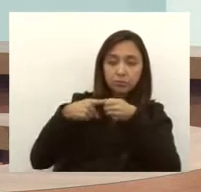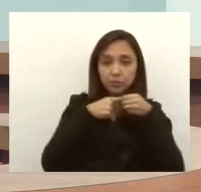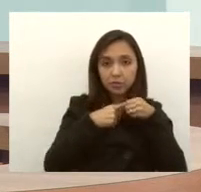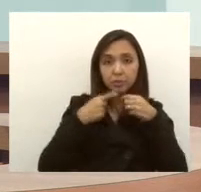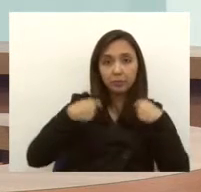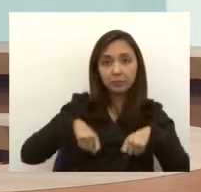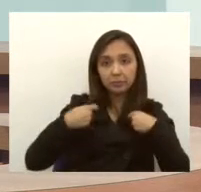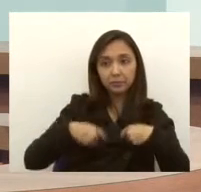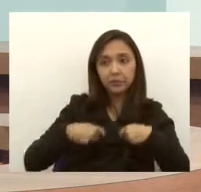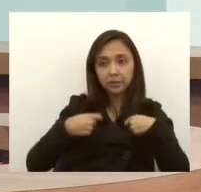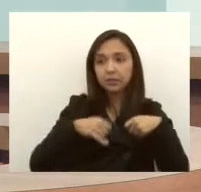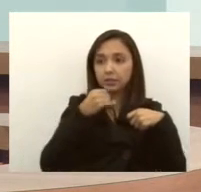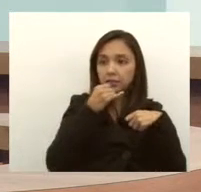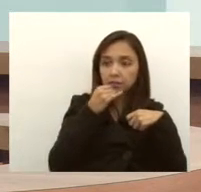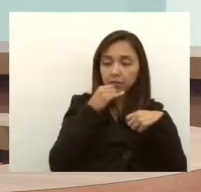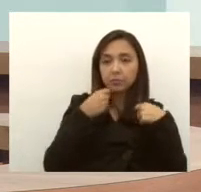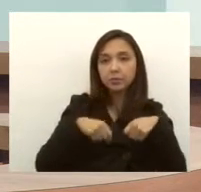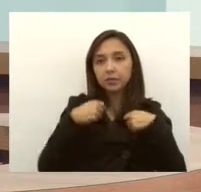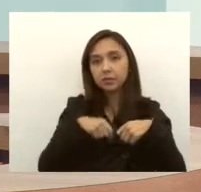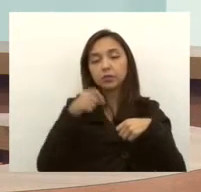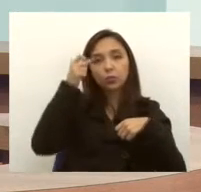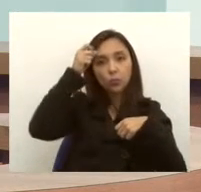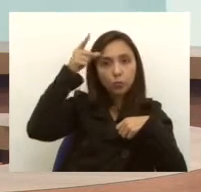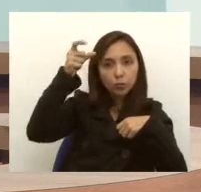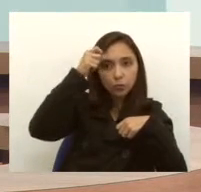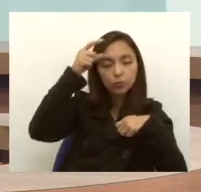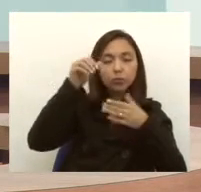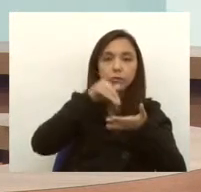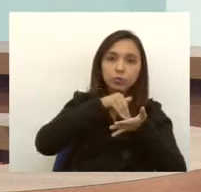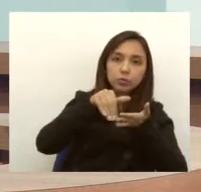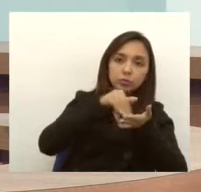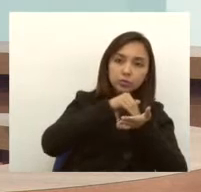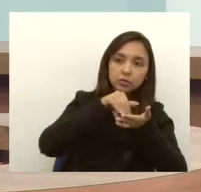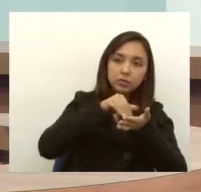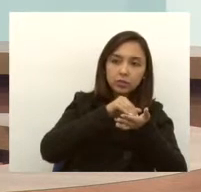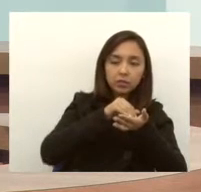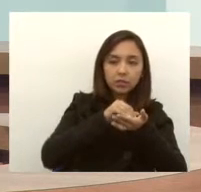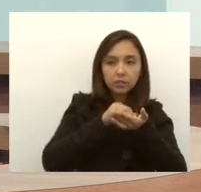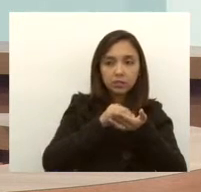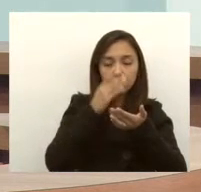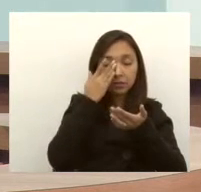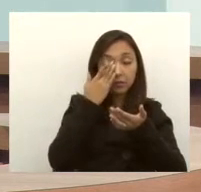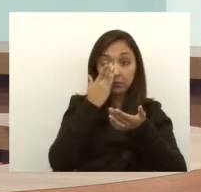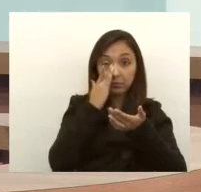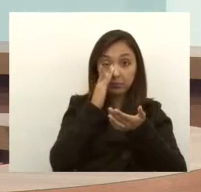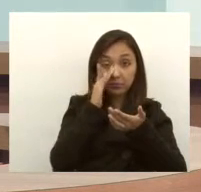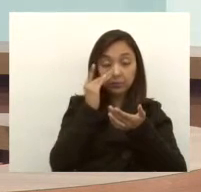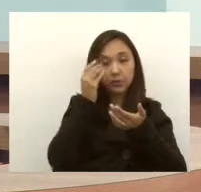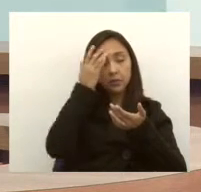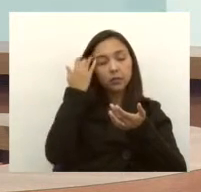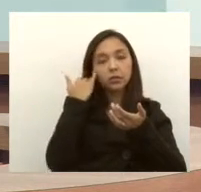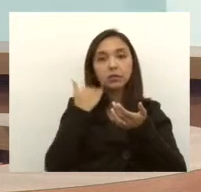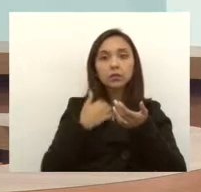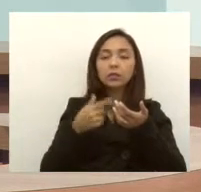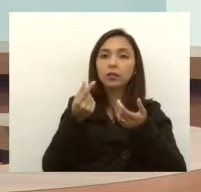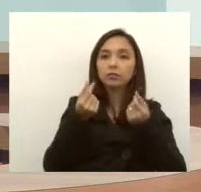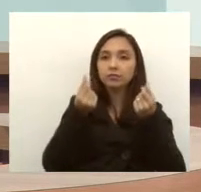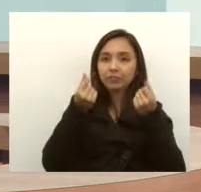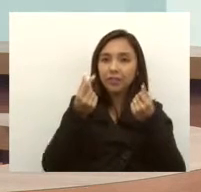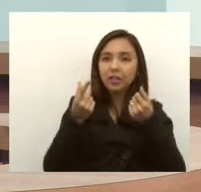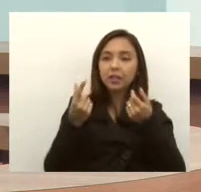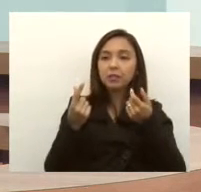precisa, por exemplo, da cultura ou do secretário Hélio Arantes, que é detentor, né, de uma verba,